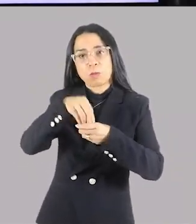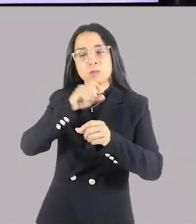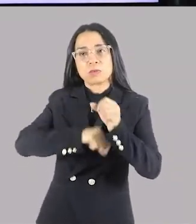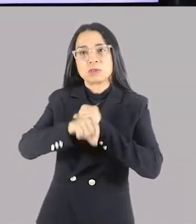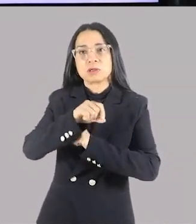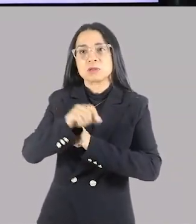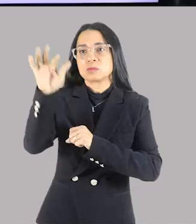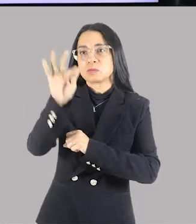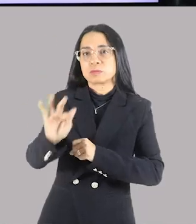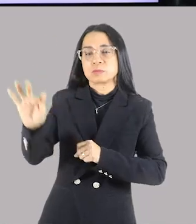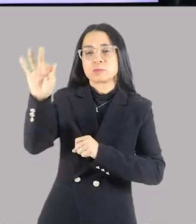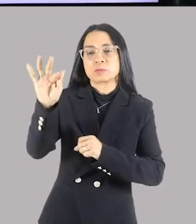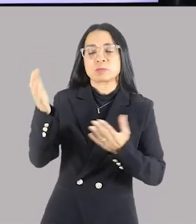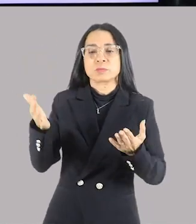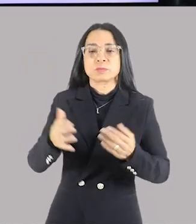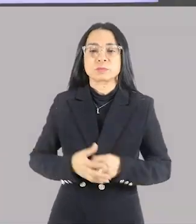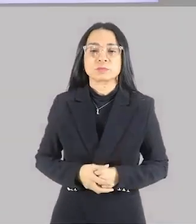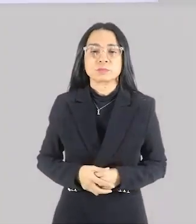Tudo bem?